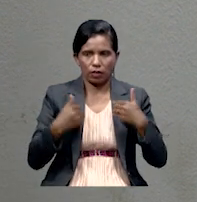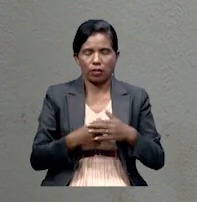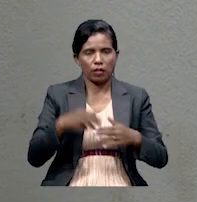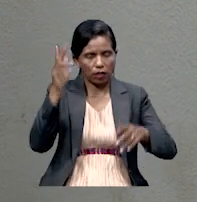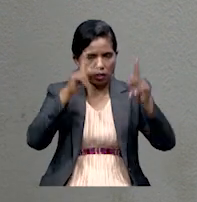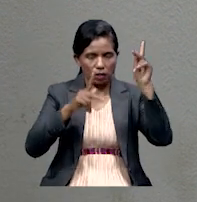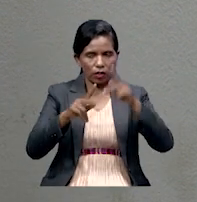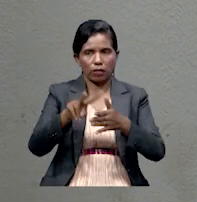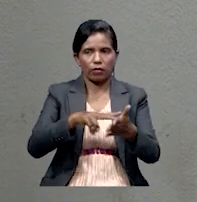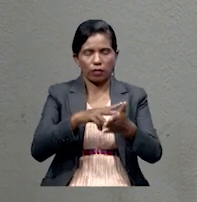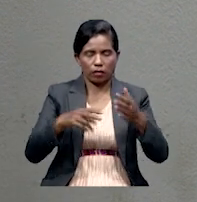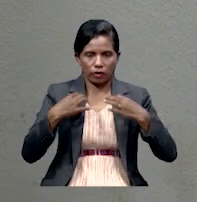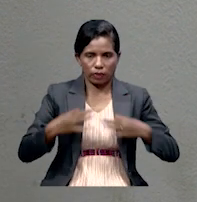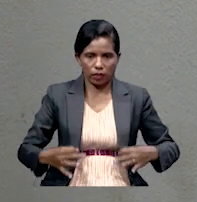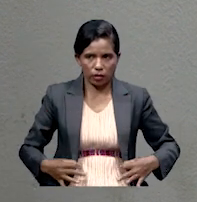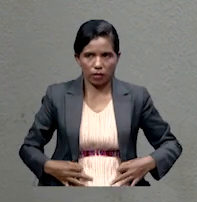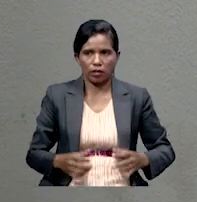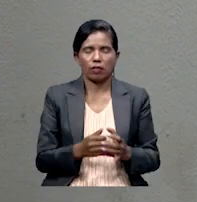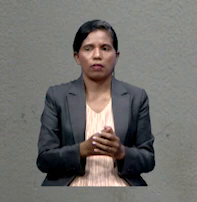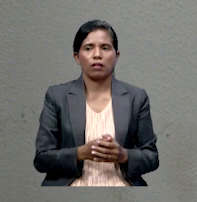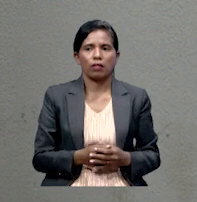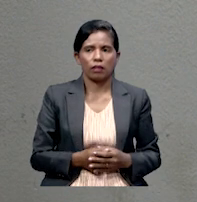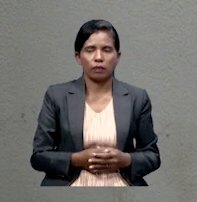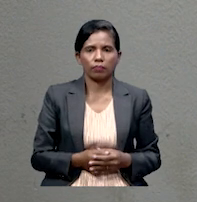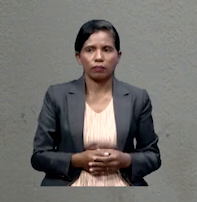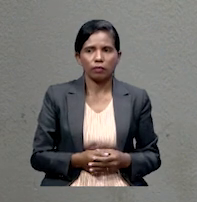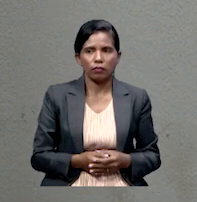violência física social. Física social, né?